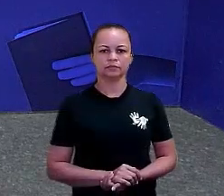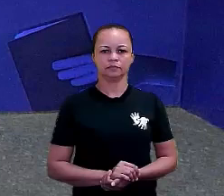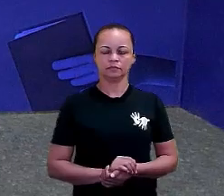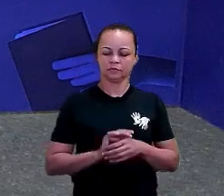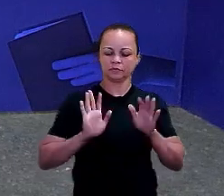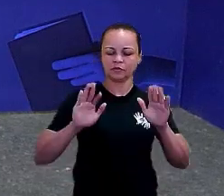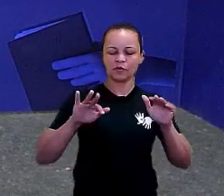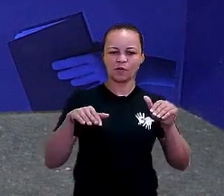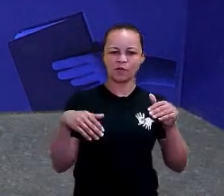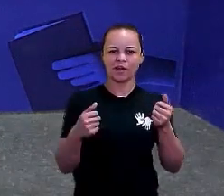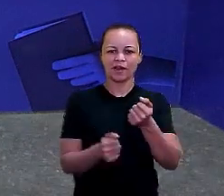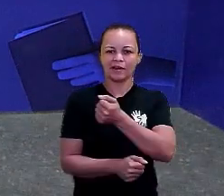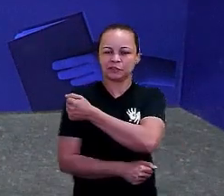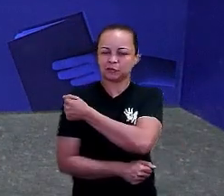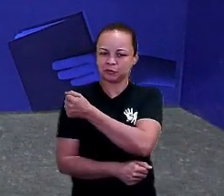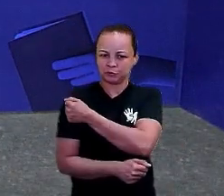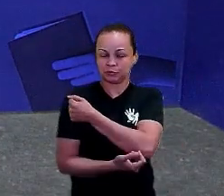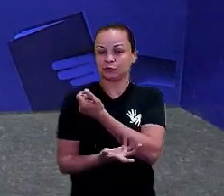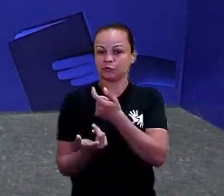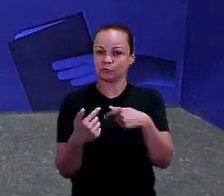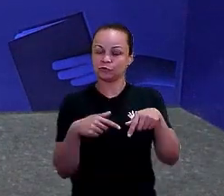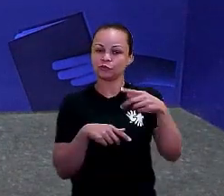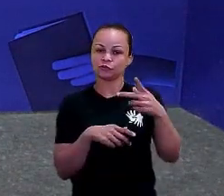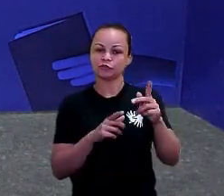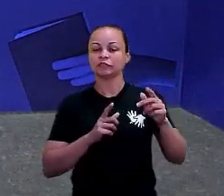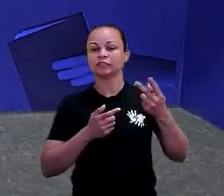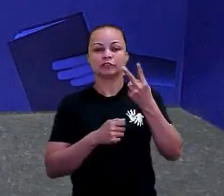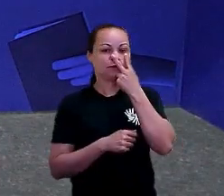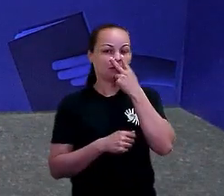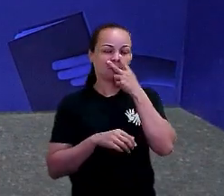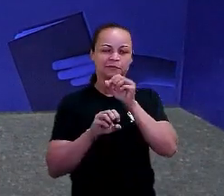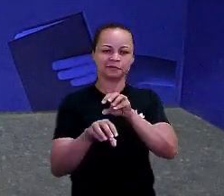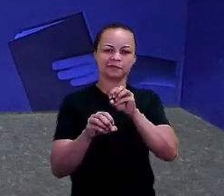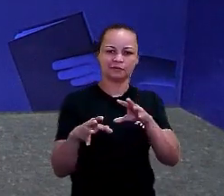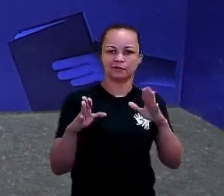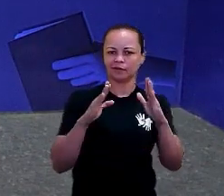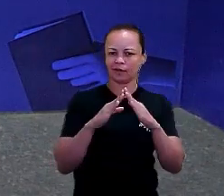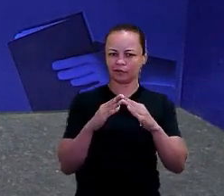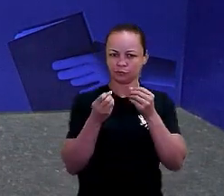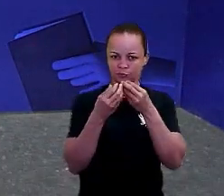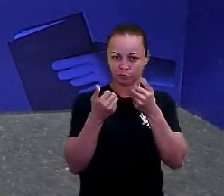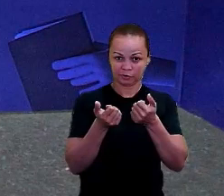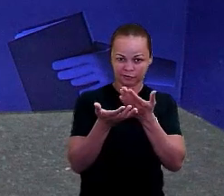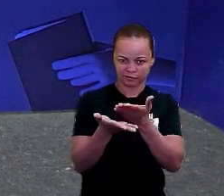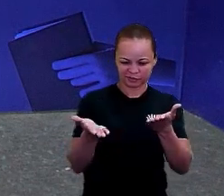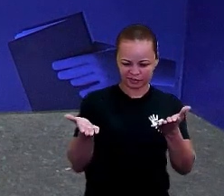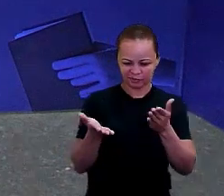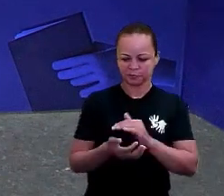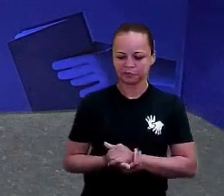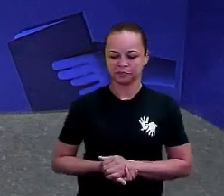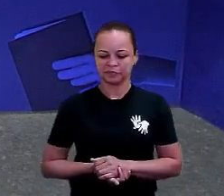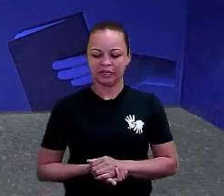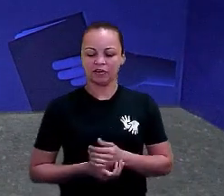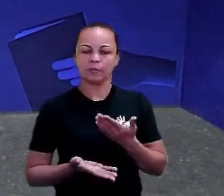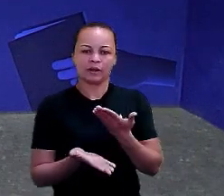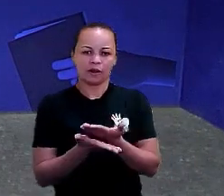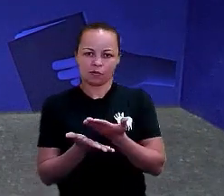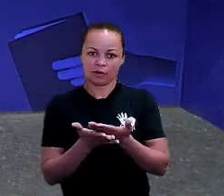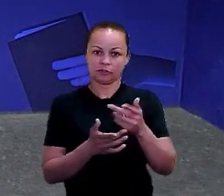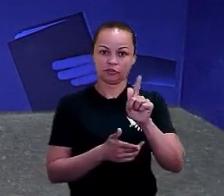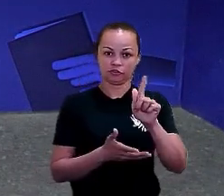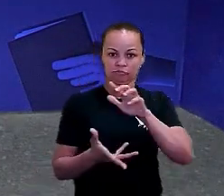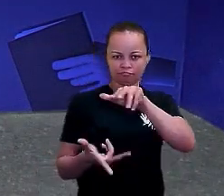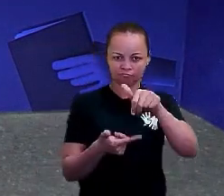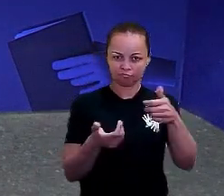Olá, pessoal do Vitória Ensina em Casa. Tudo bem com vocês? Vamos para mais uma aula de geografia hoje? Estão